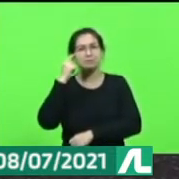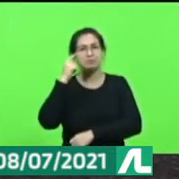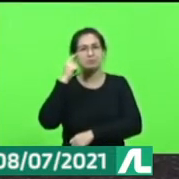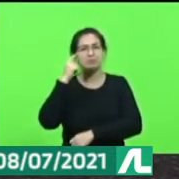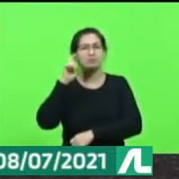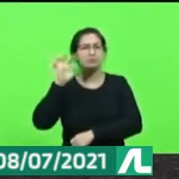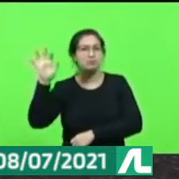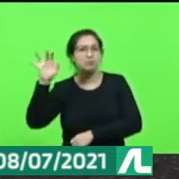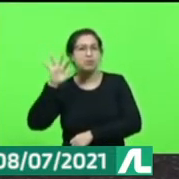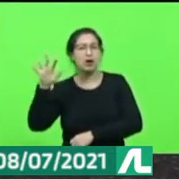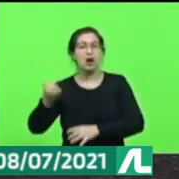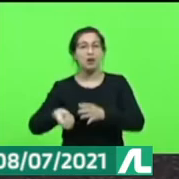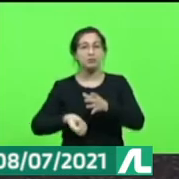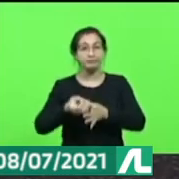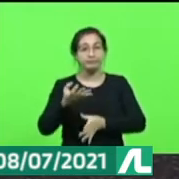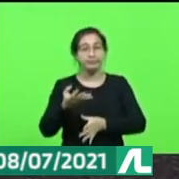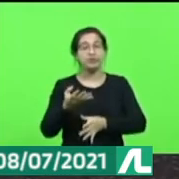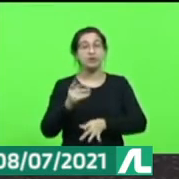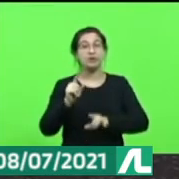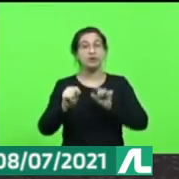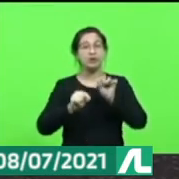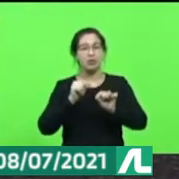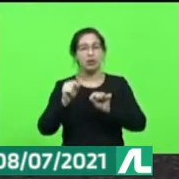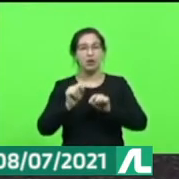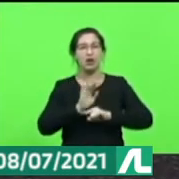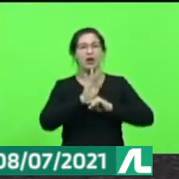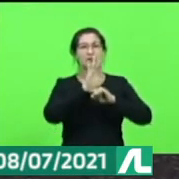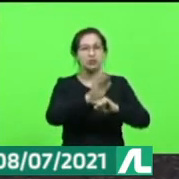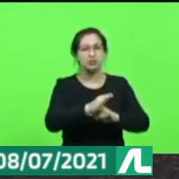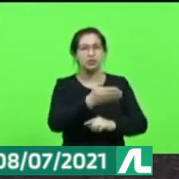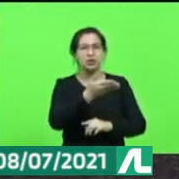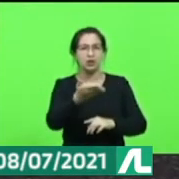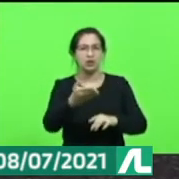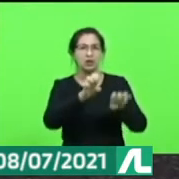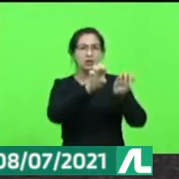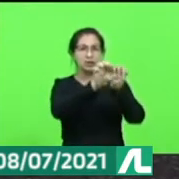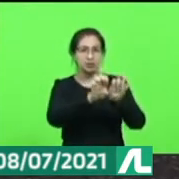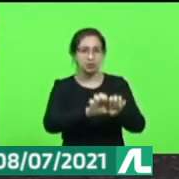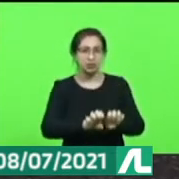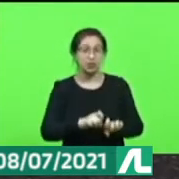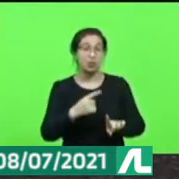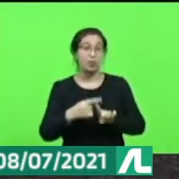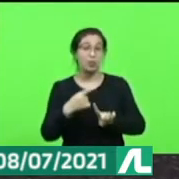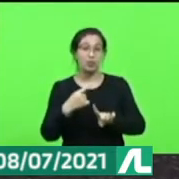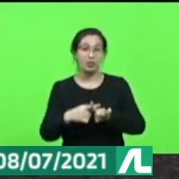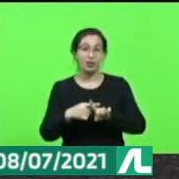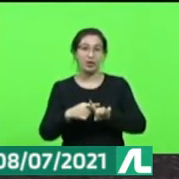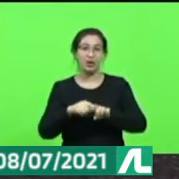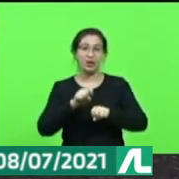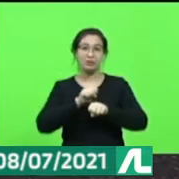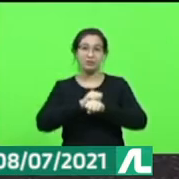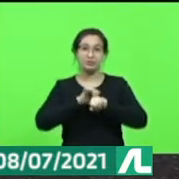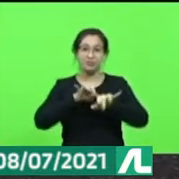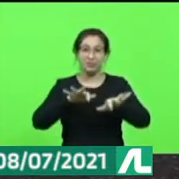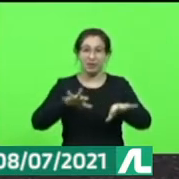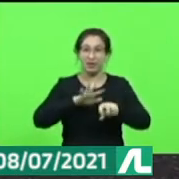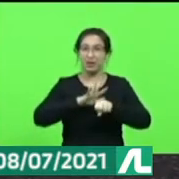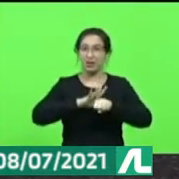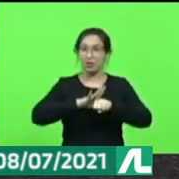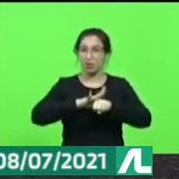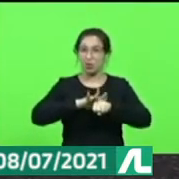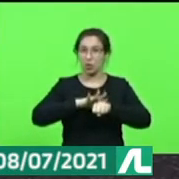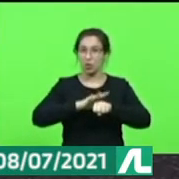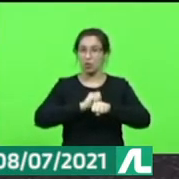fato em dar essa estrutura, porque essa pandemia, infelizmente, causou